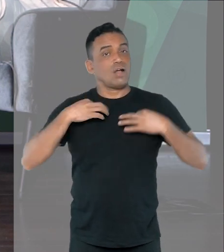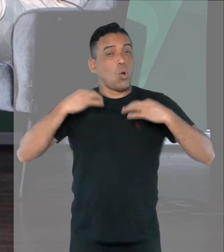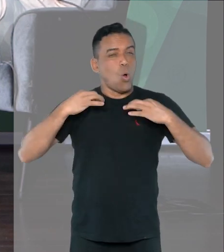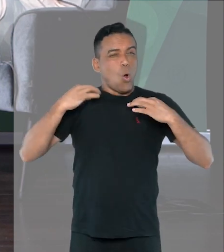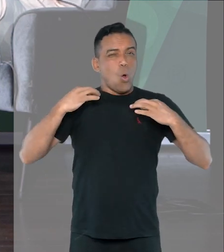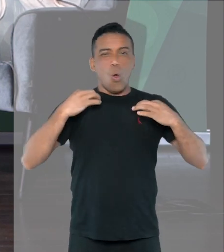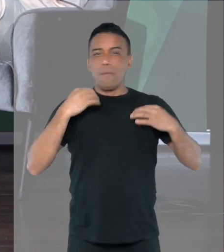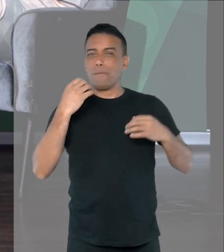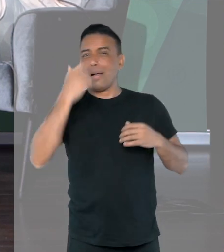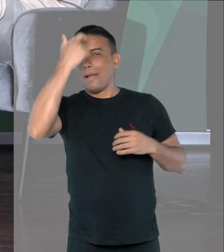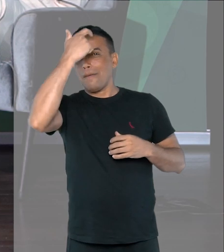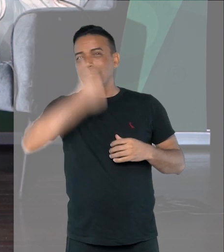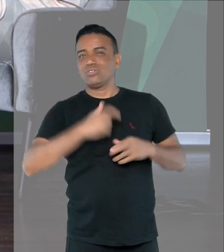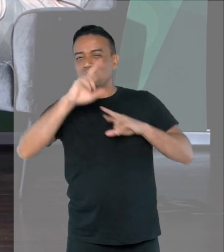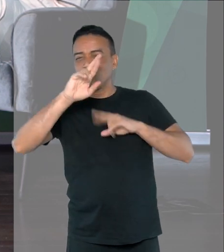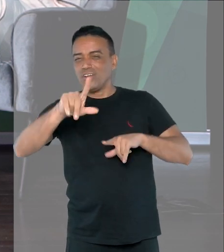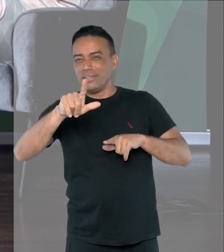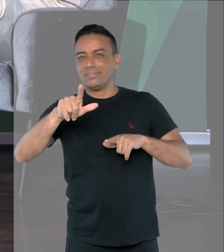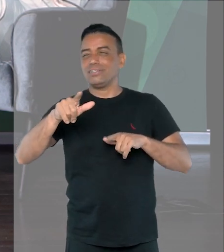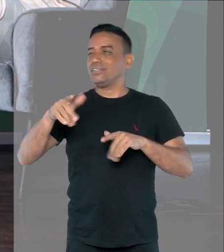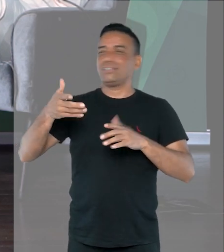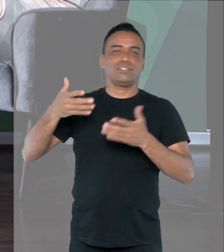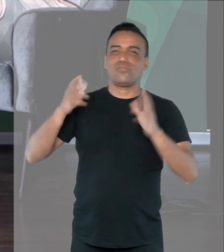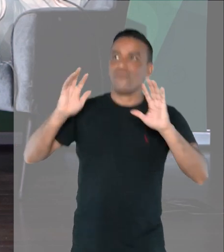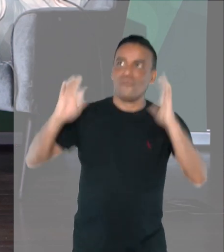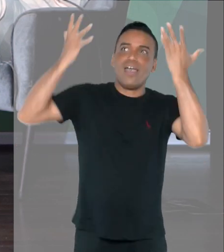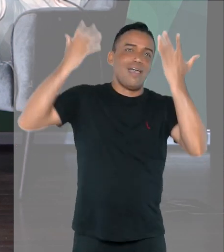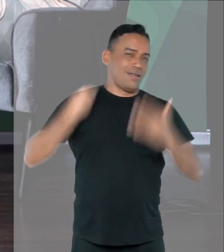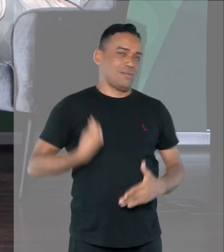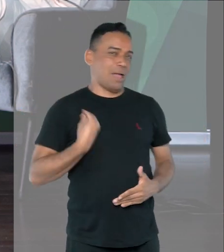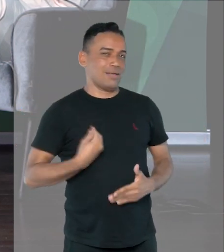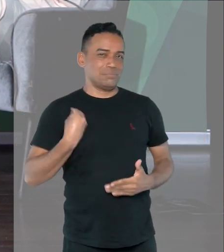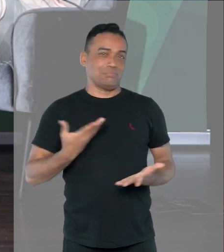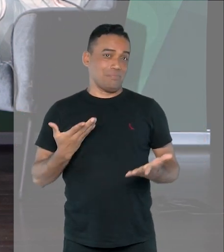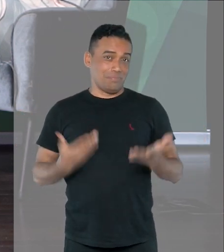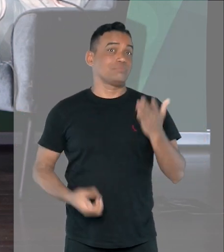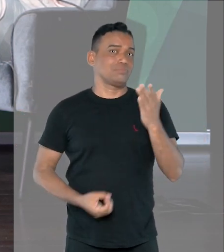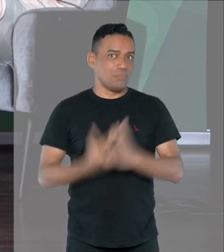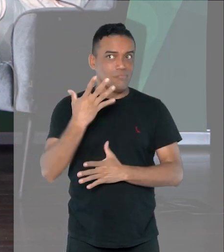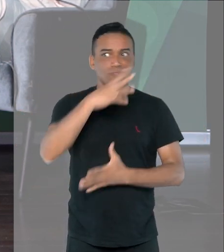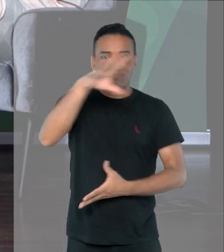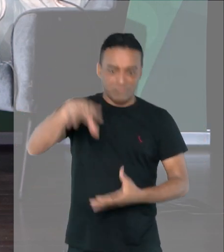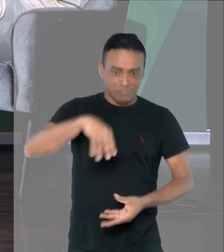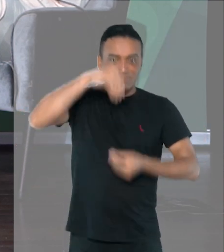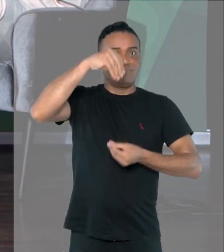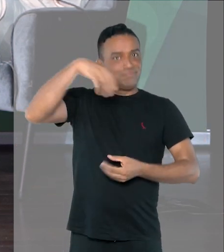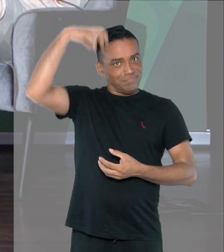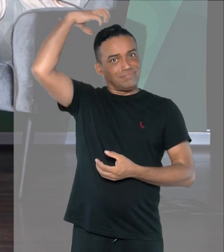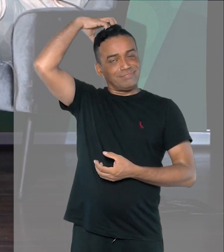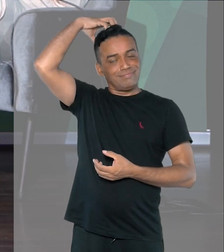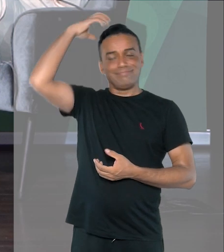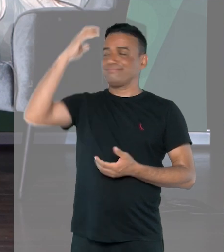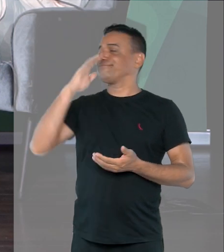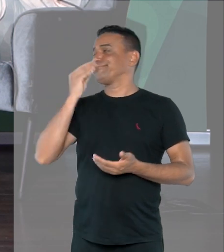fantasiado de outra pessoa, descer, confraternizar, e aí nascer um espírito monárquico. Nada disso